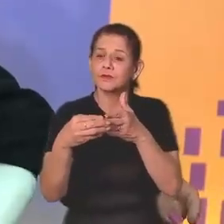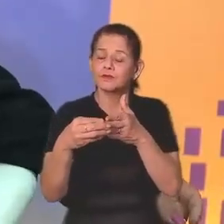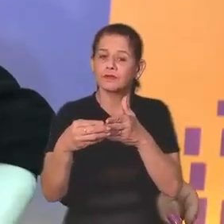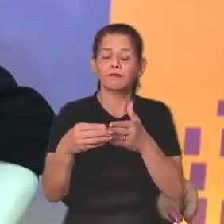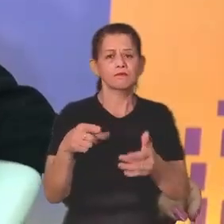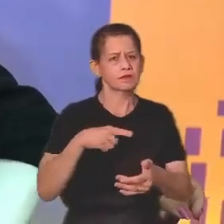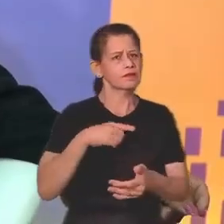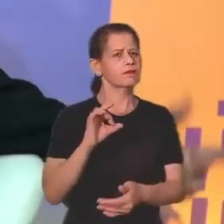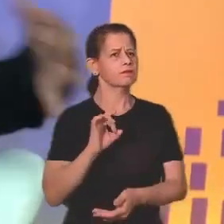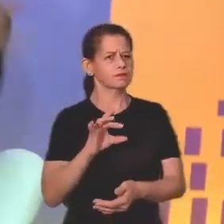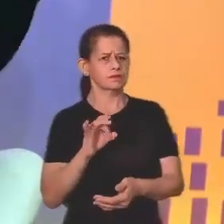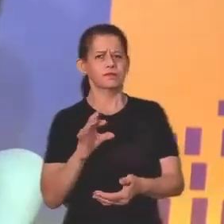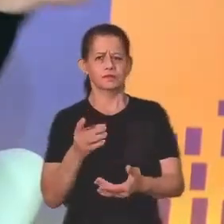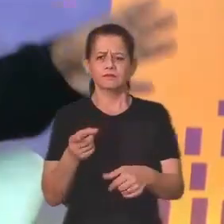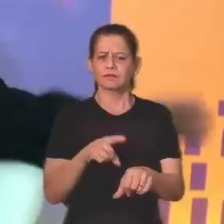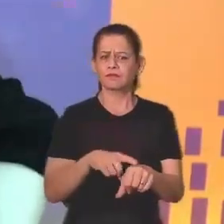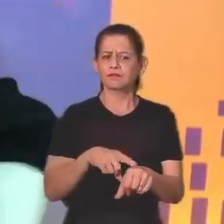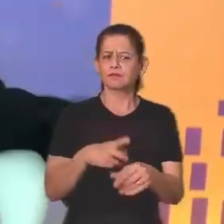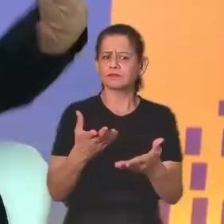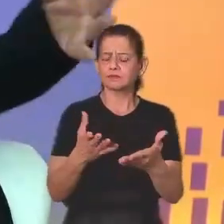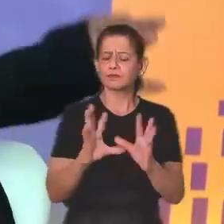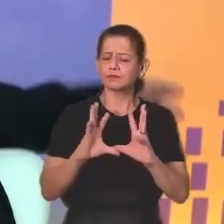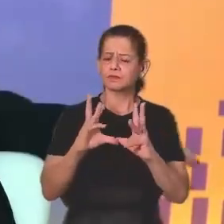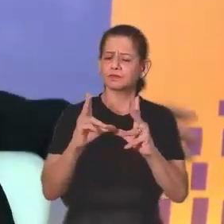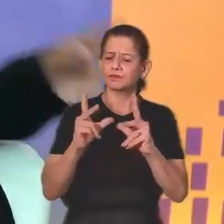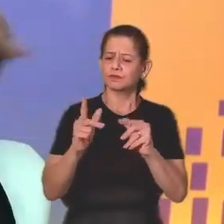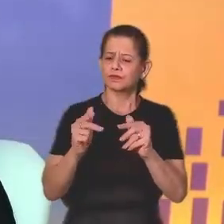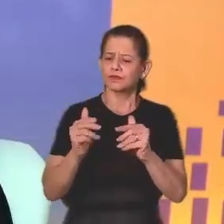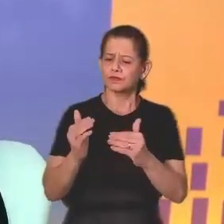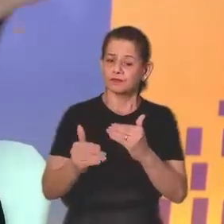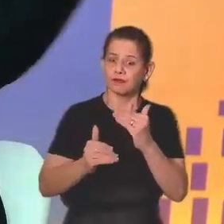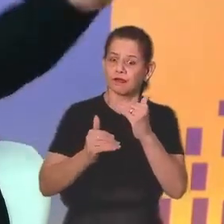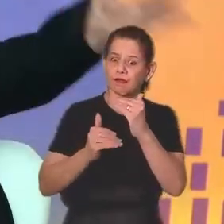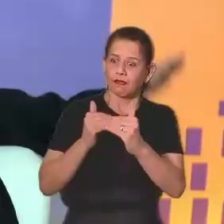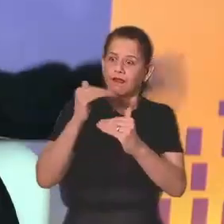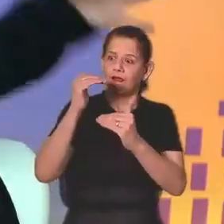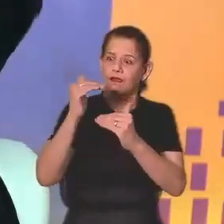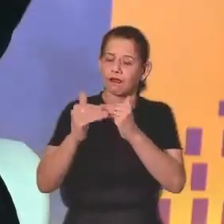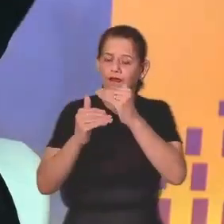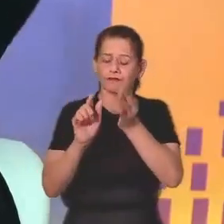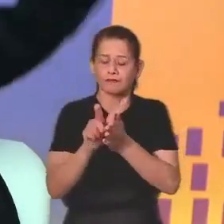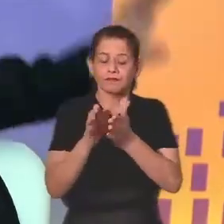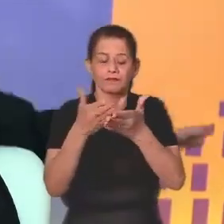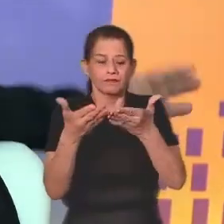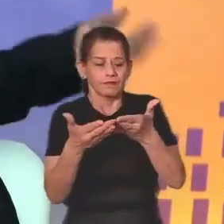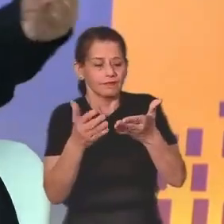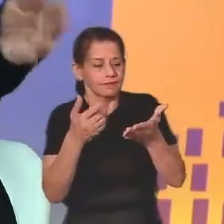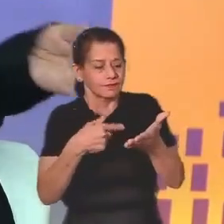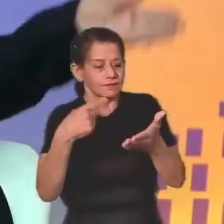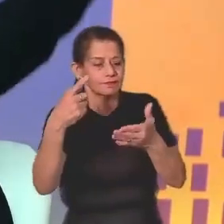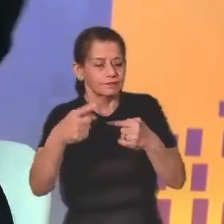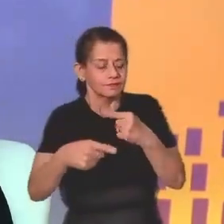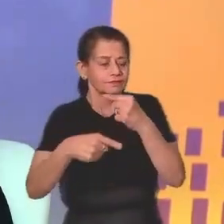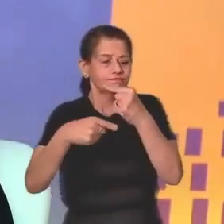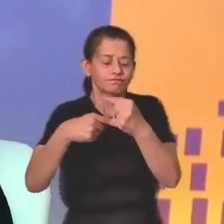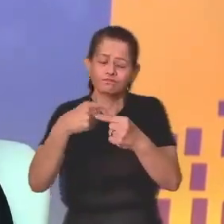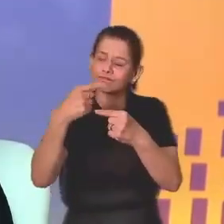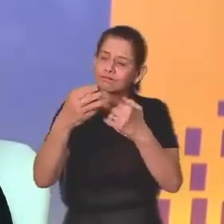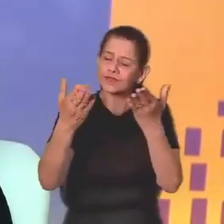com medo, sabe, gente, na hora que tudo isso começou a acontecer, eu falei, vai ser um livrinho, e também depois que eu vi